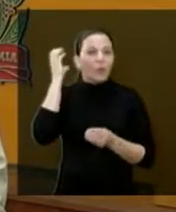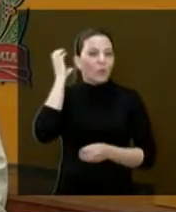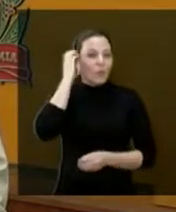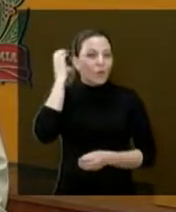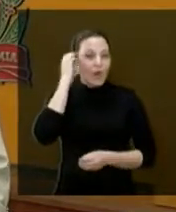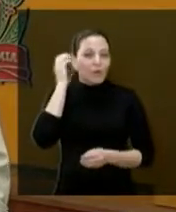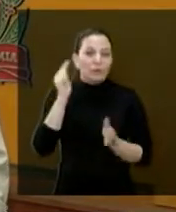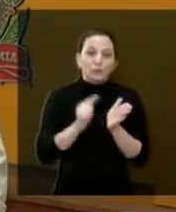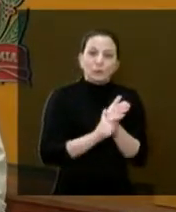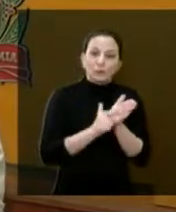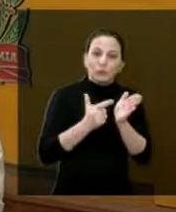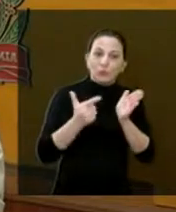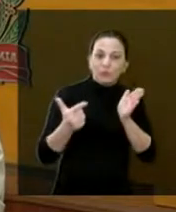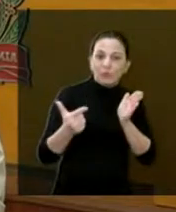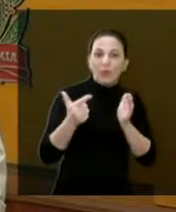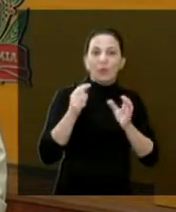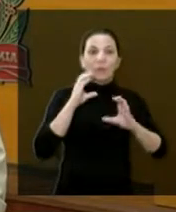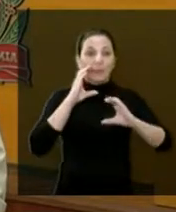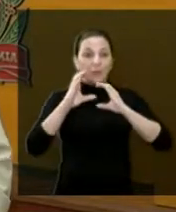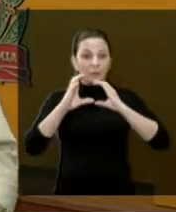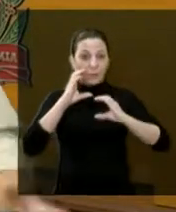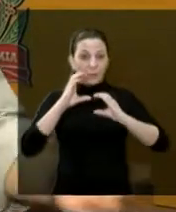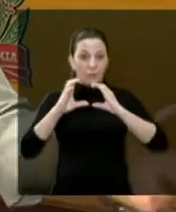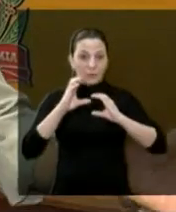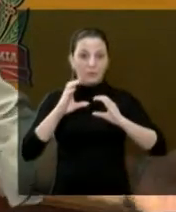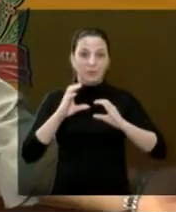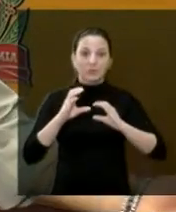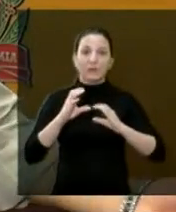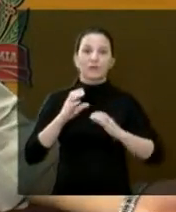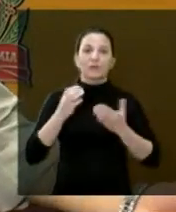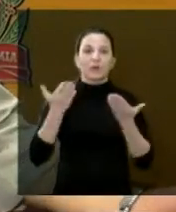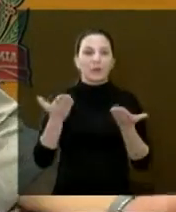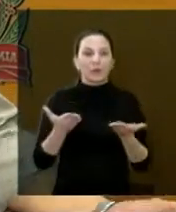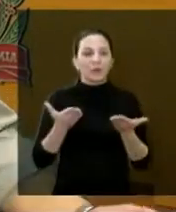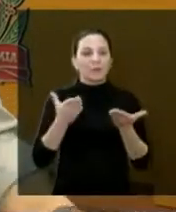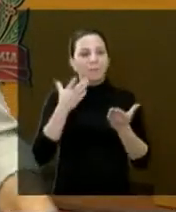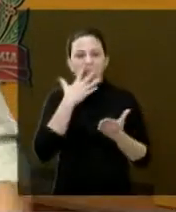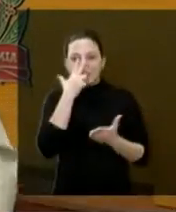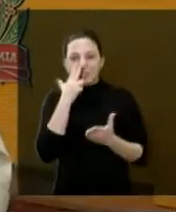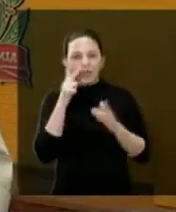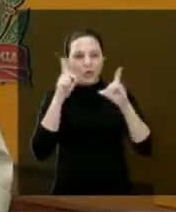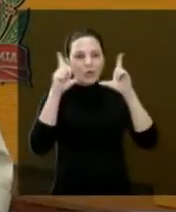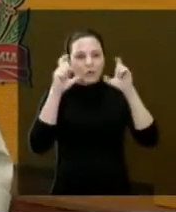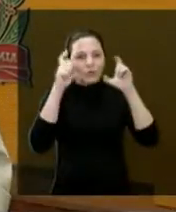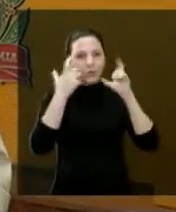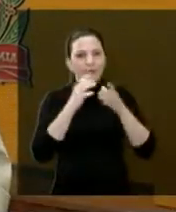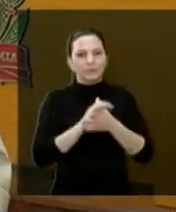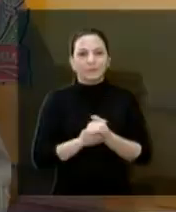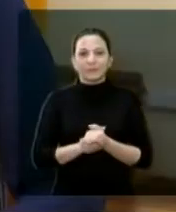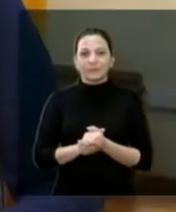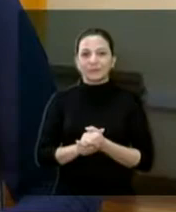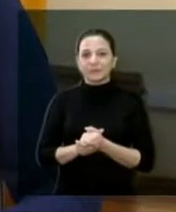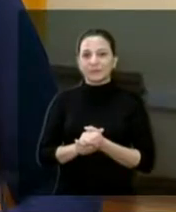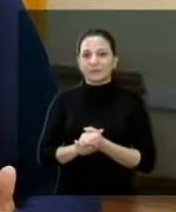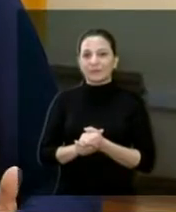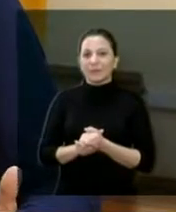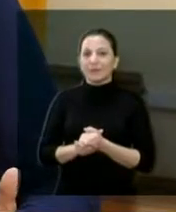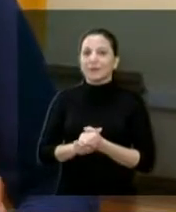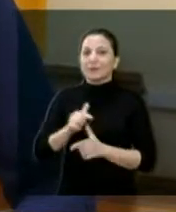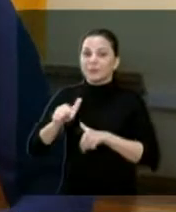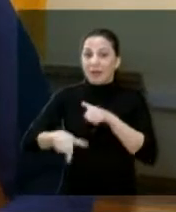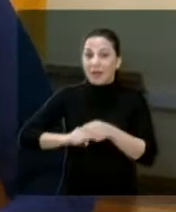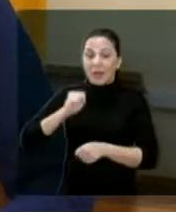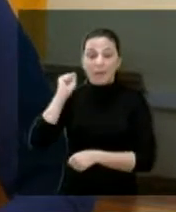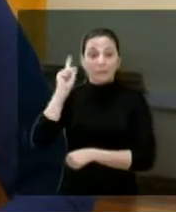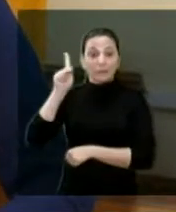expoente do jornal, da comunicação. E não para, agora virou fotógrafo, né, Alceu? Como é que vai? Tá bom? A gente tem que fazer alguma coisa depois que se